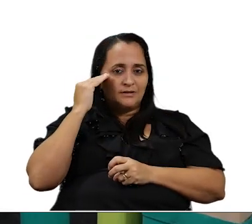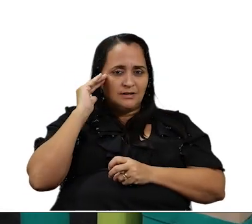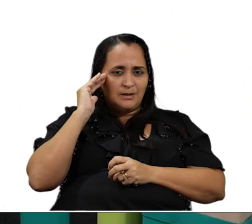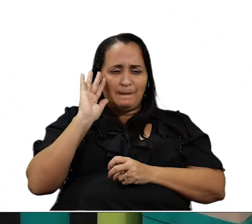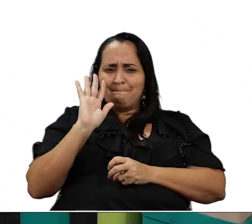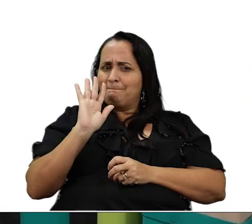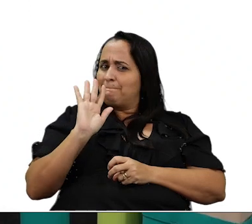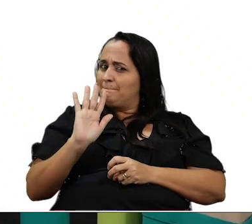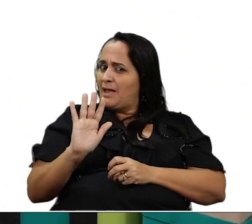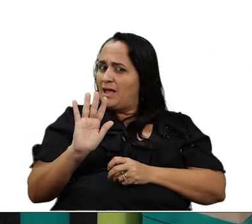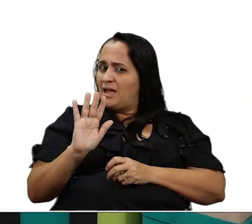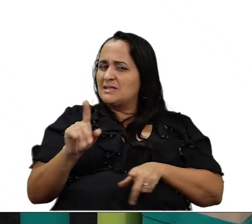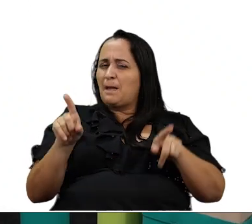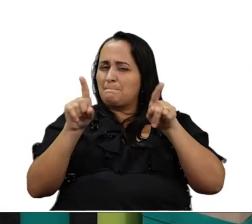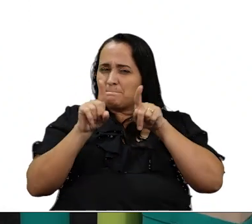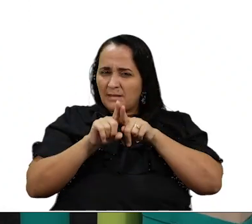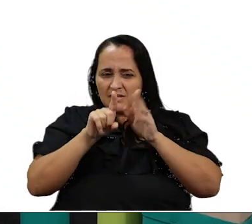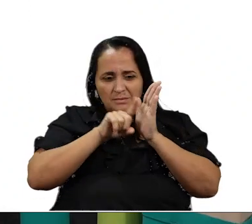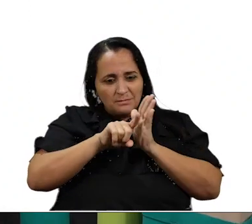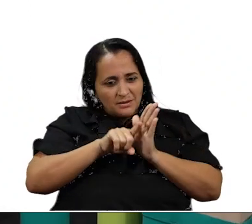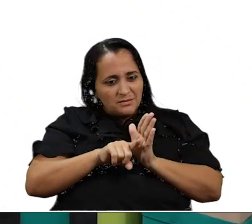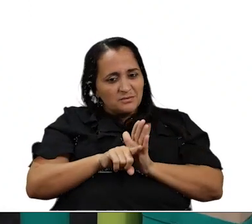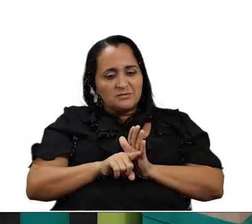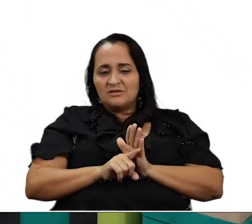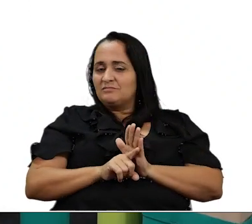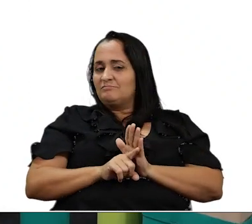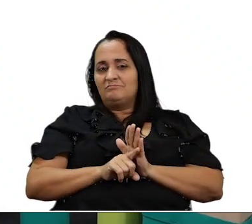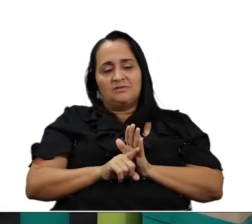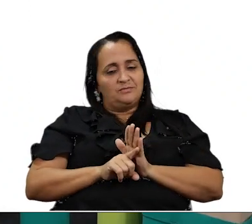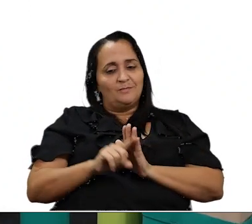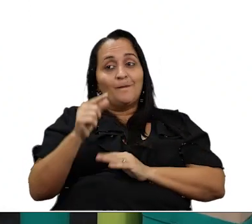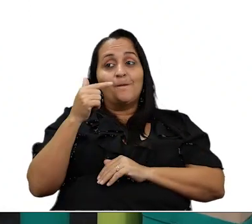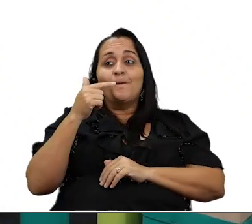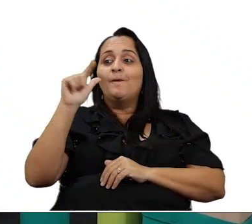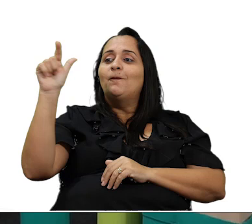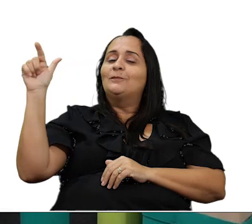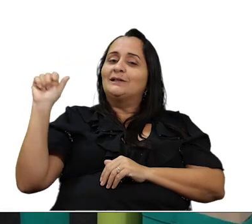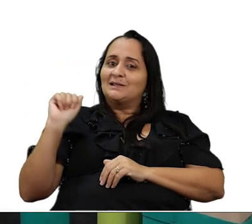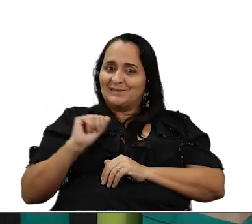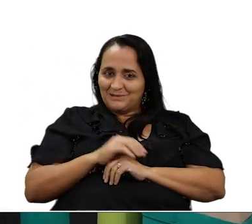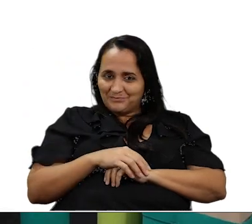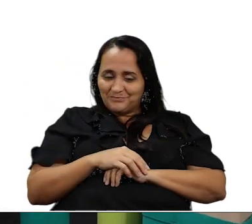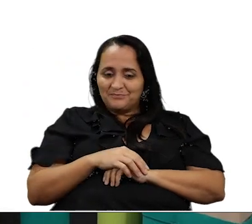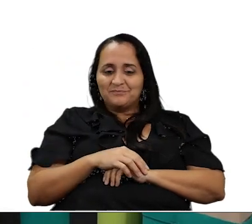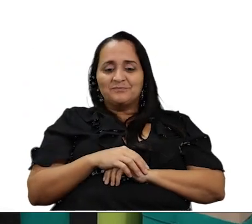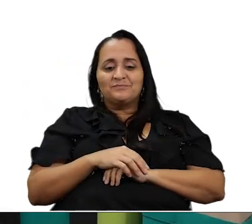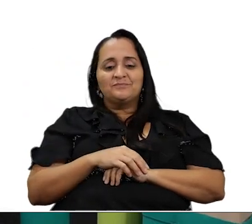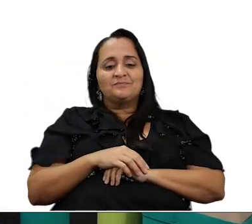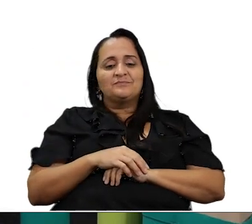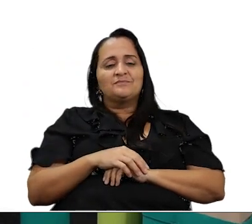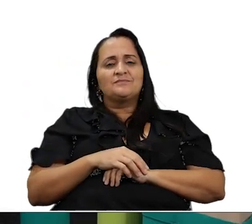as mesmas perguntas que a gente tem o costume de fazer. Essas são outras, tá? Quando a